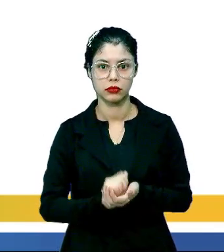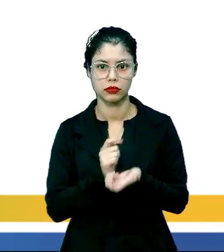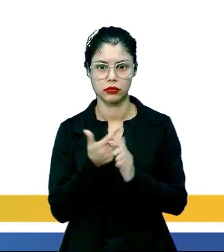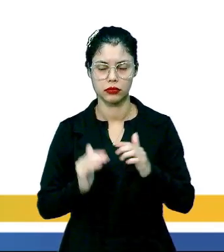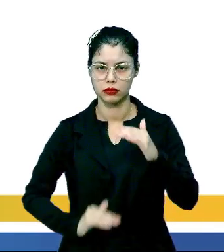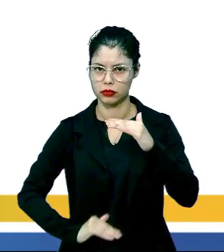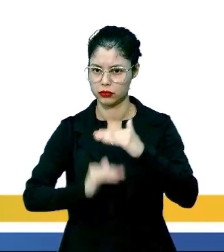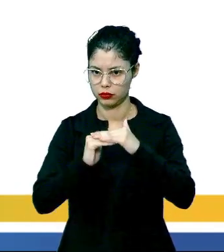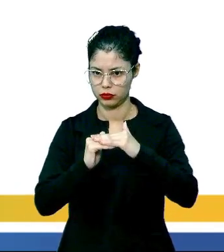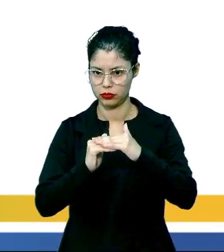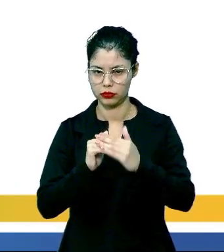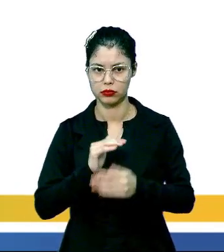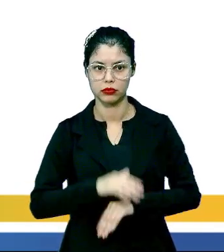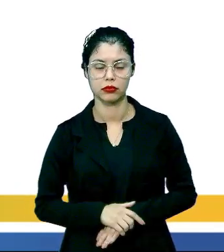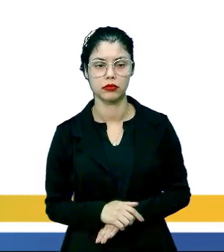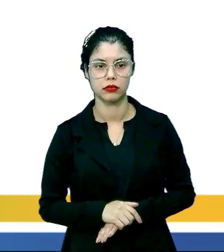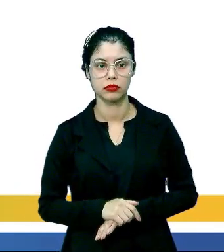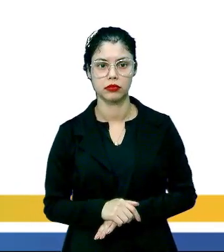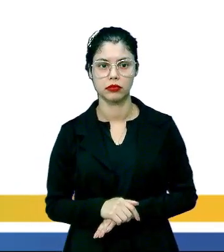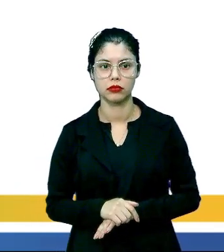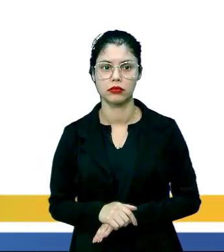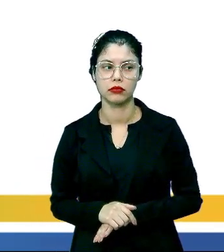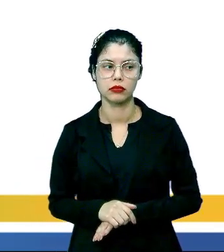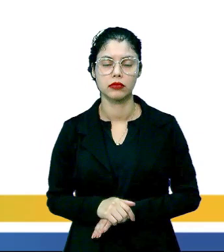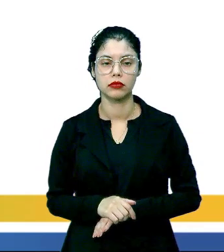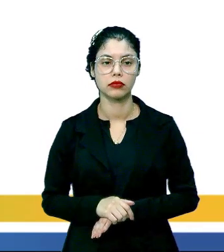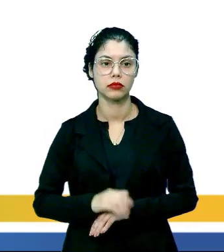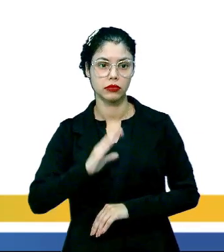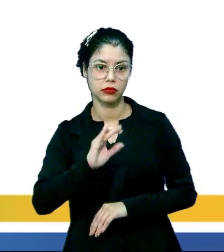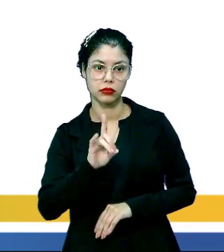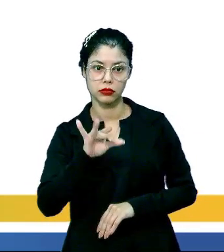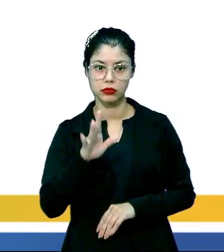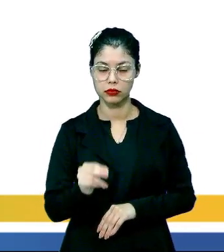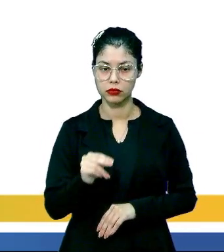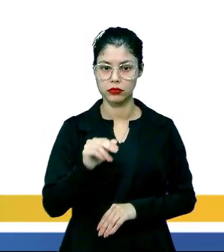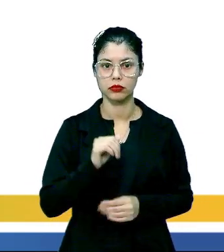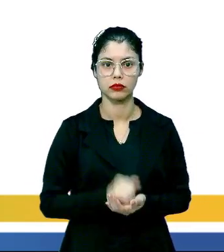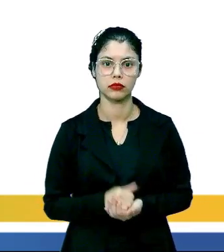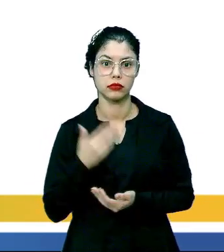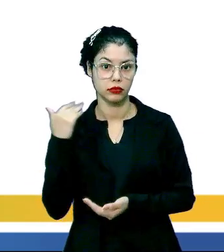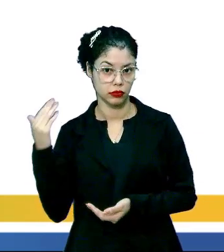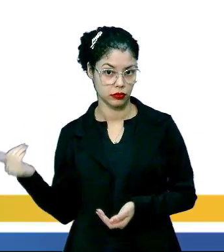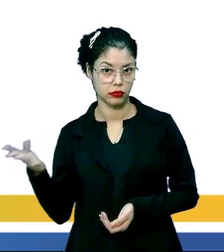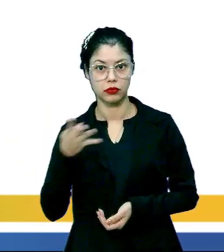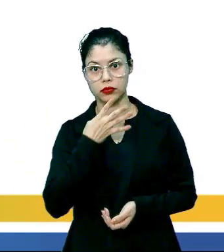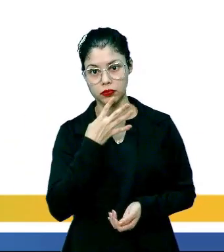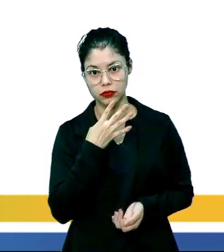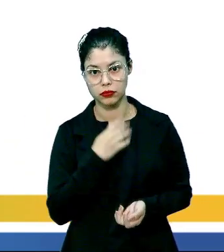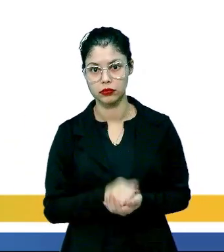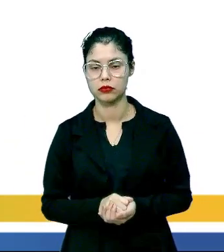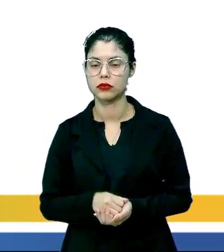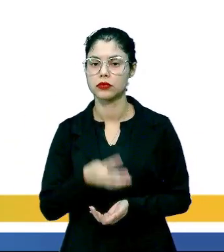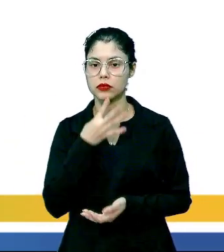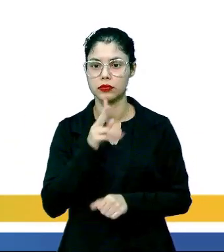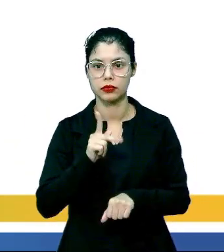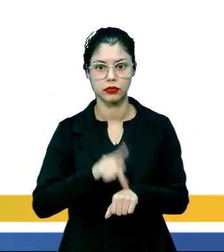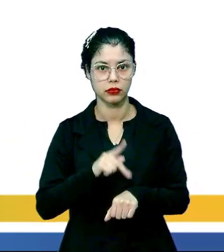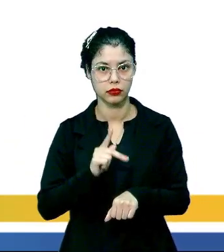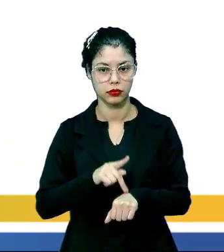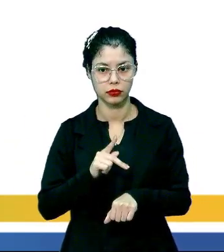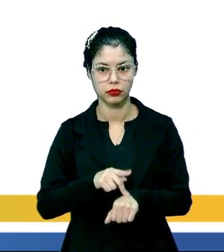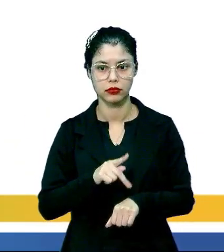urina e aumento da pressão arterial, tá certo? Temos os cálculo renal, famoso, né, também popularmente conhecido